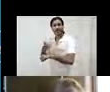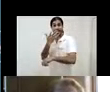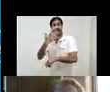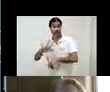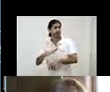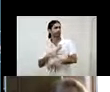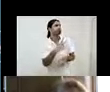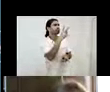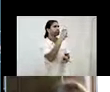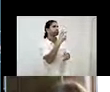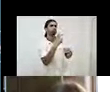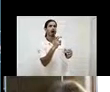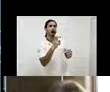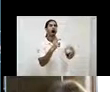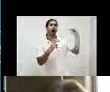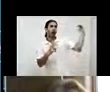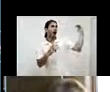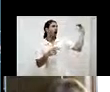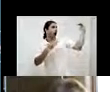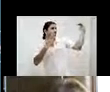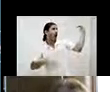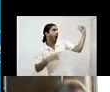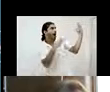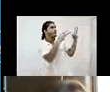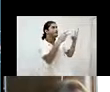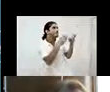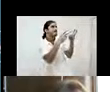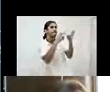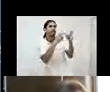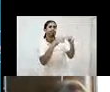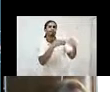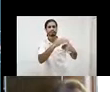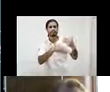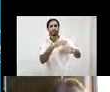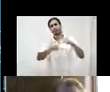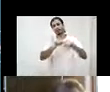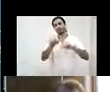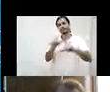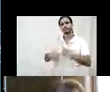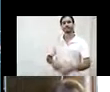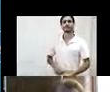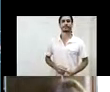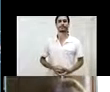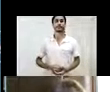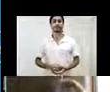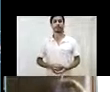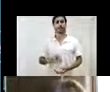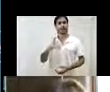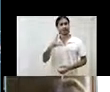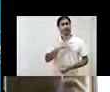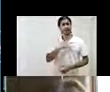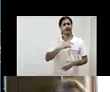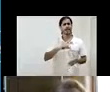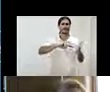contrapelo de uma cidade prevista institucionalmente demarcada faz ressignificar as ruas